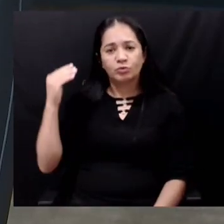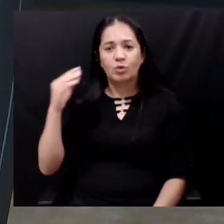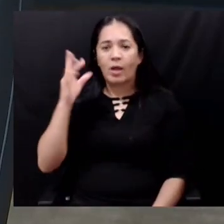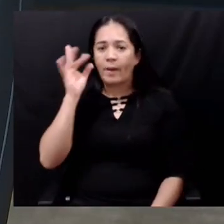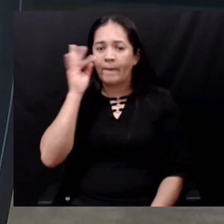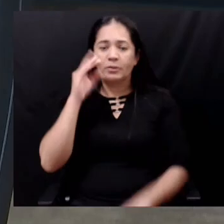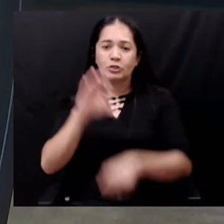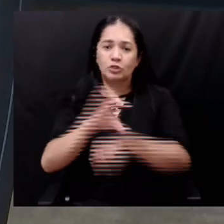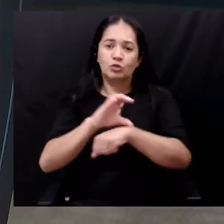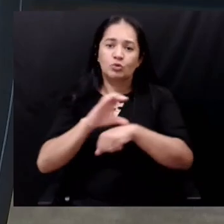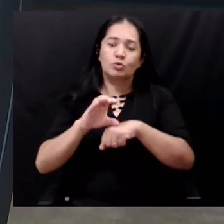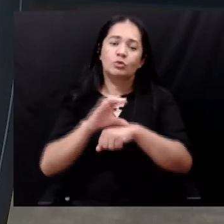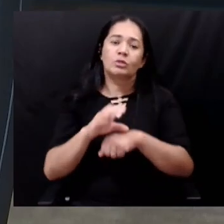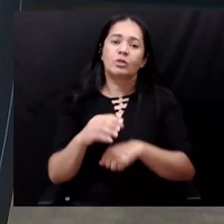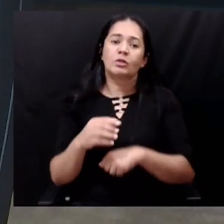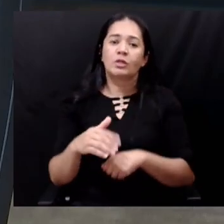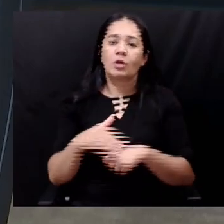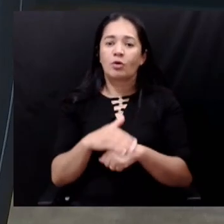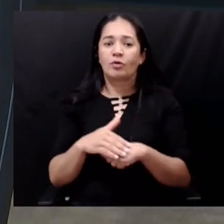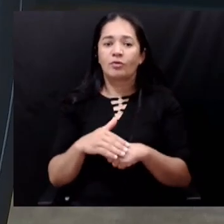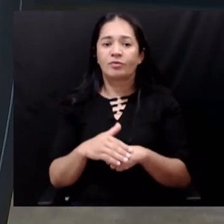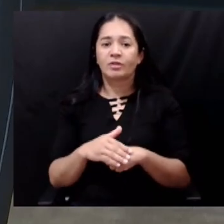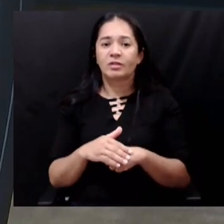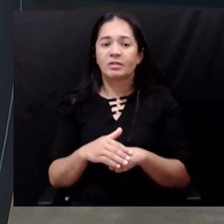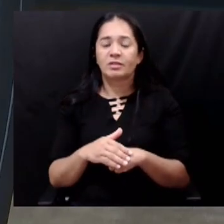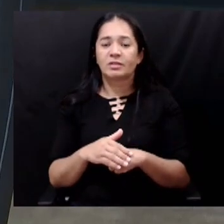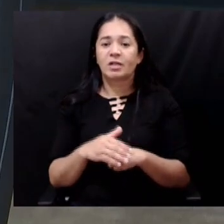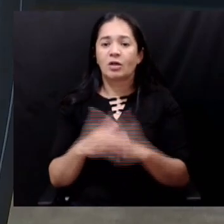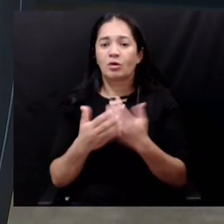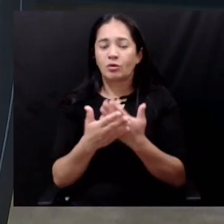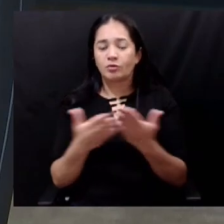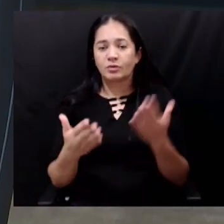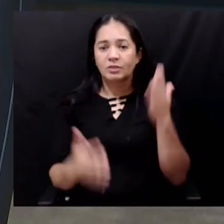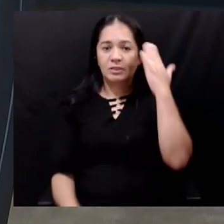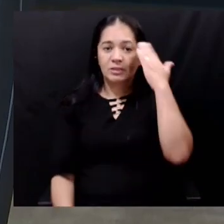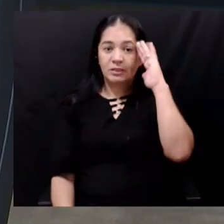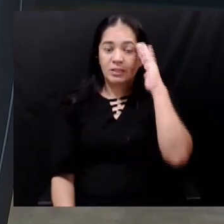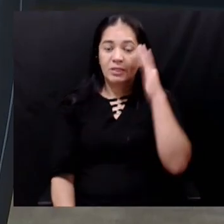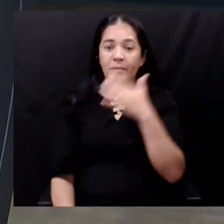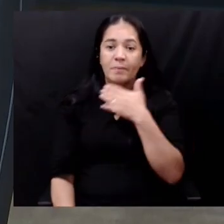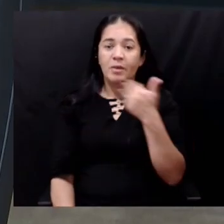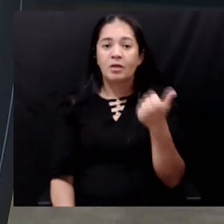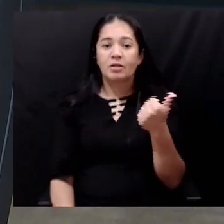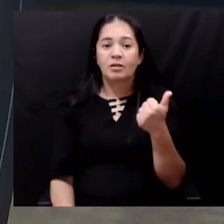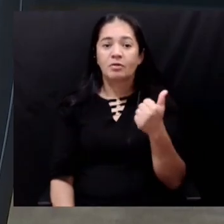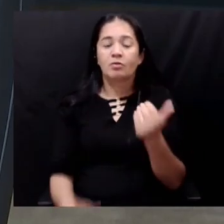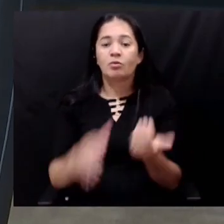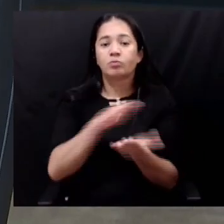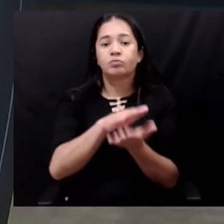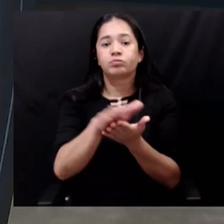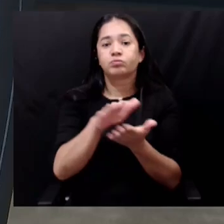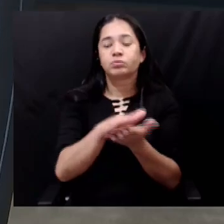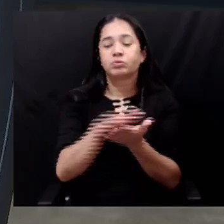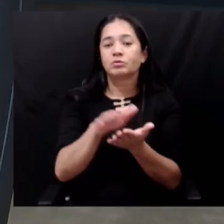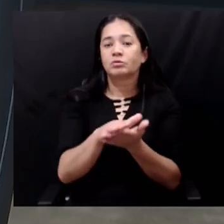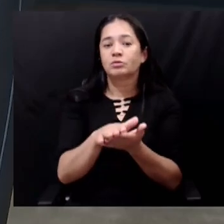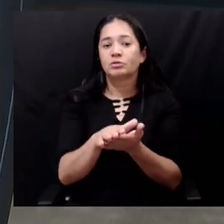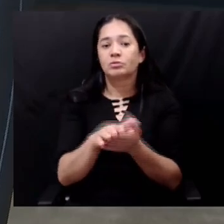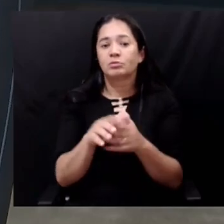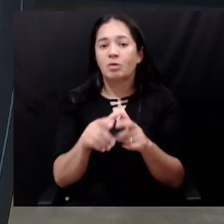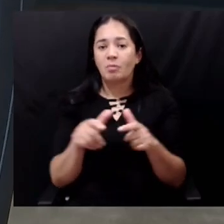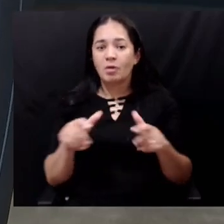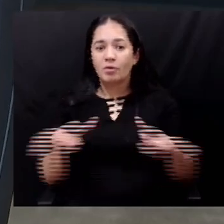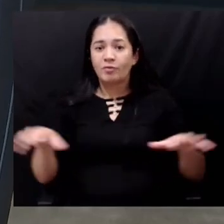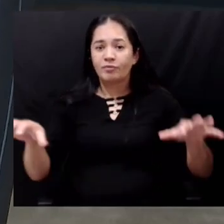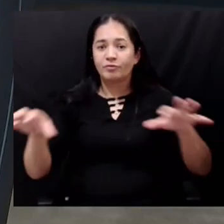muito conversar com o pessoal do trio, até para vocês entenderem. Eu tenho uma distribuição geográfica, e vocês são muito perto do Proceu,